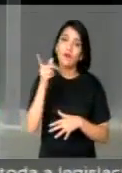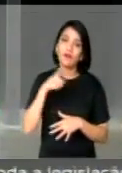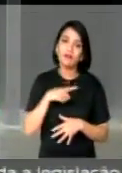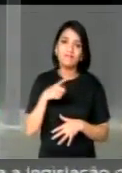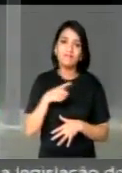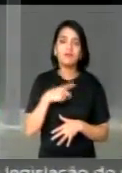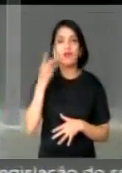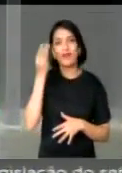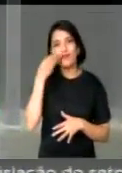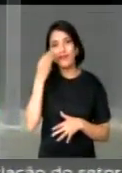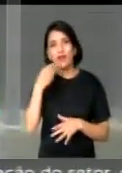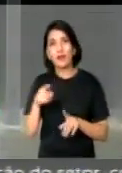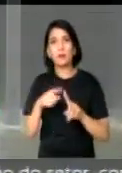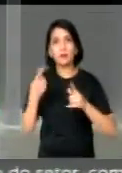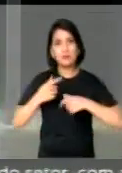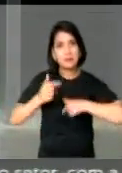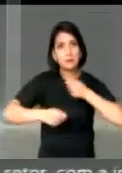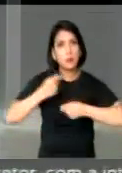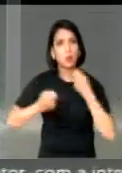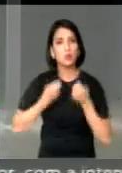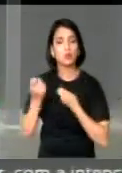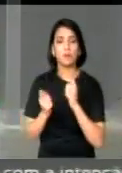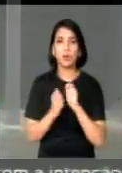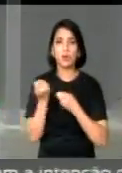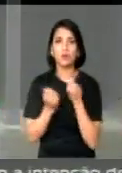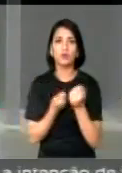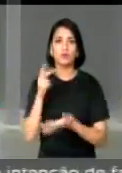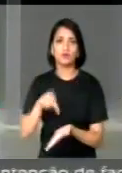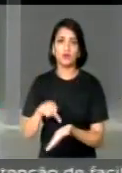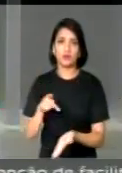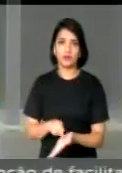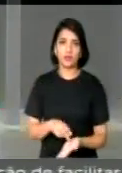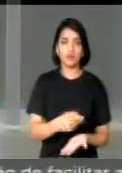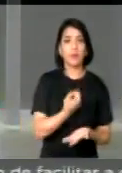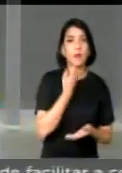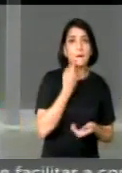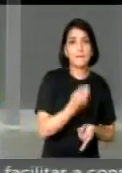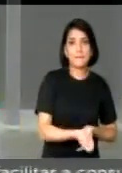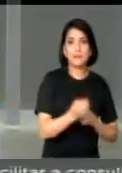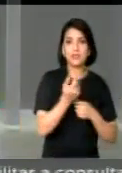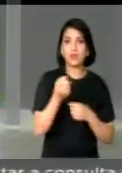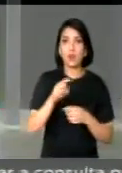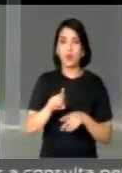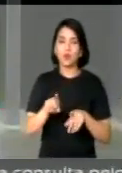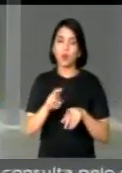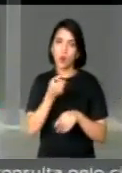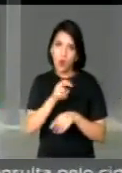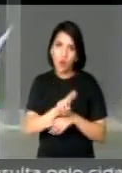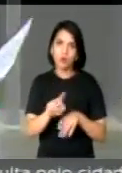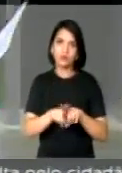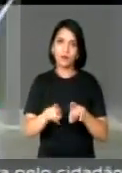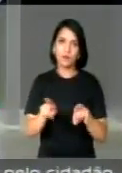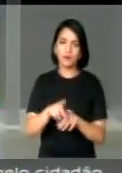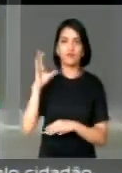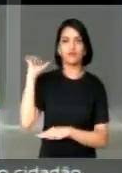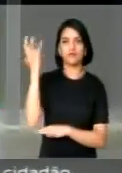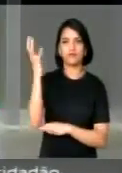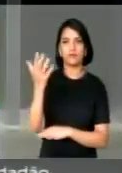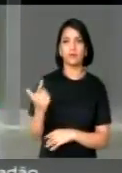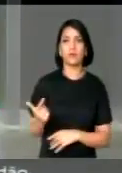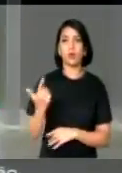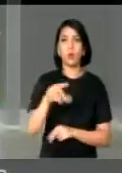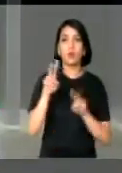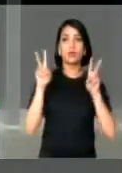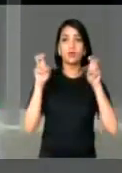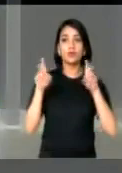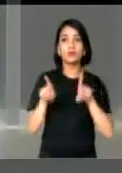seja do lado da indústria pesqueira, seja no aspecto ambiental. O outro assunto, senhor